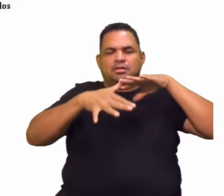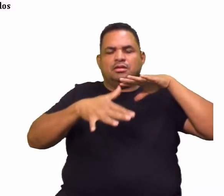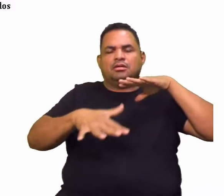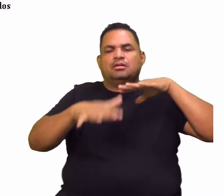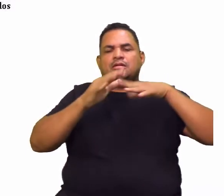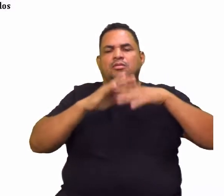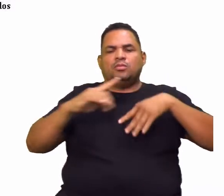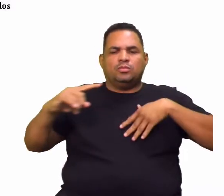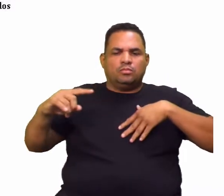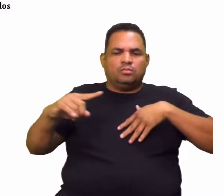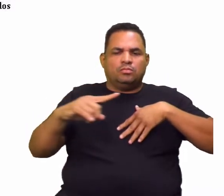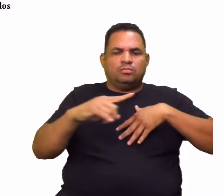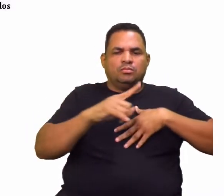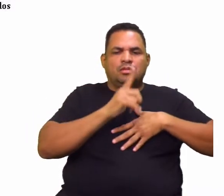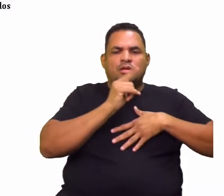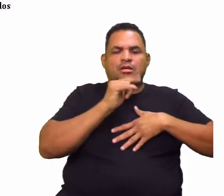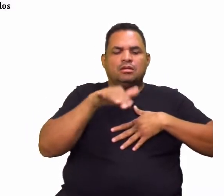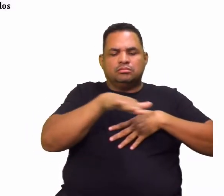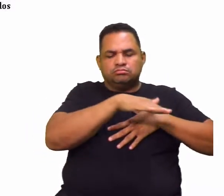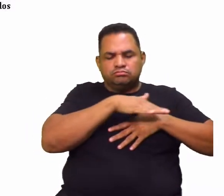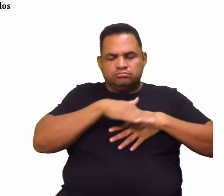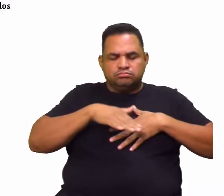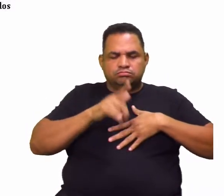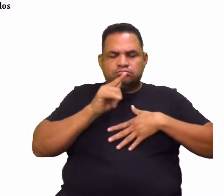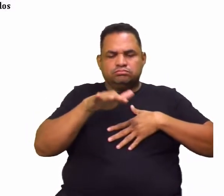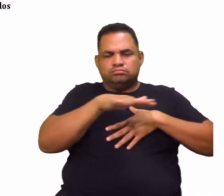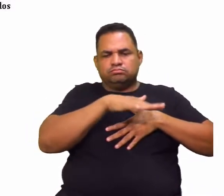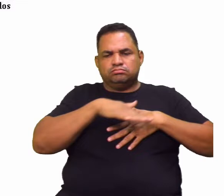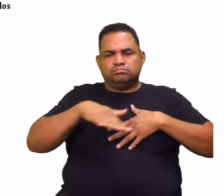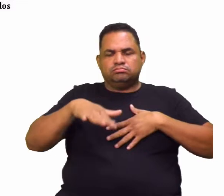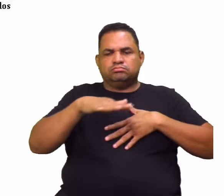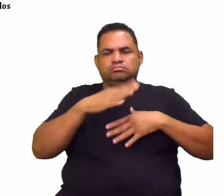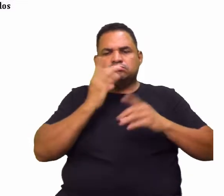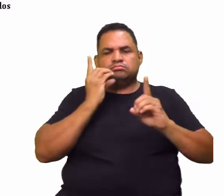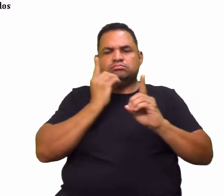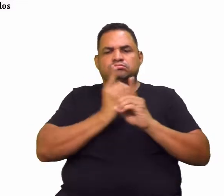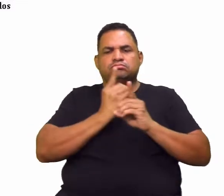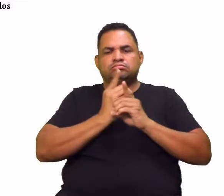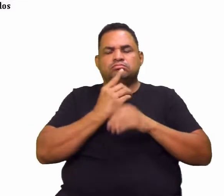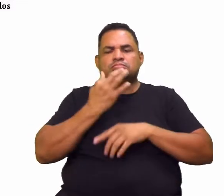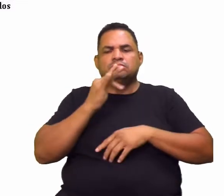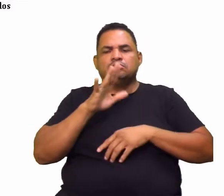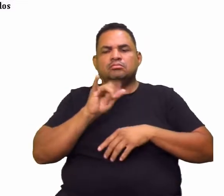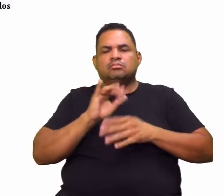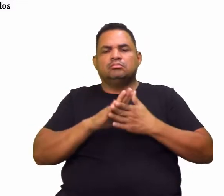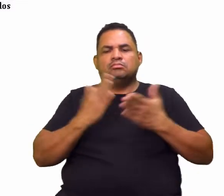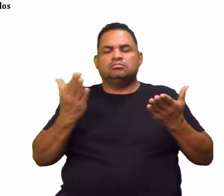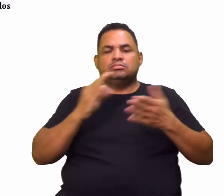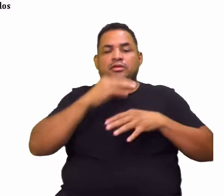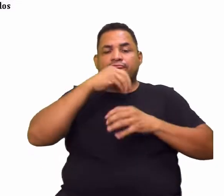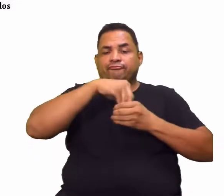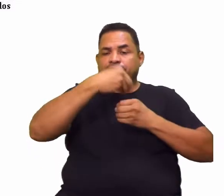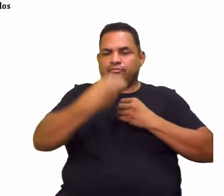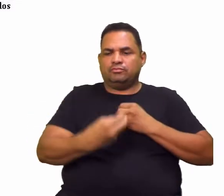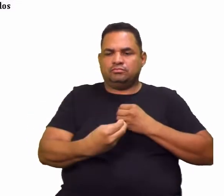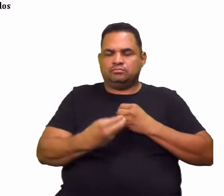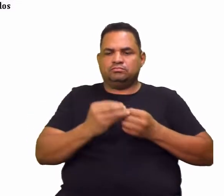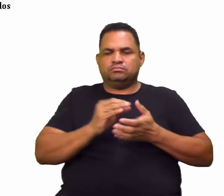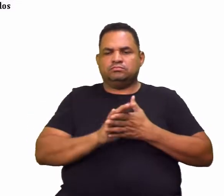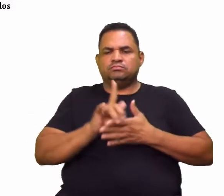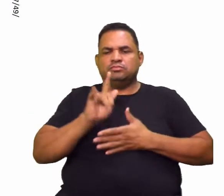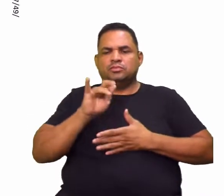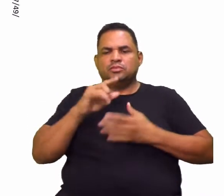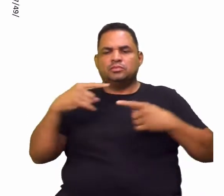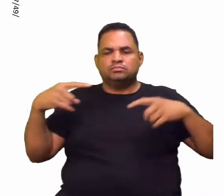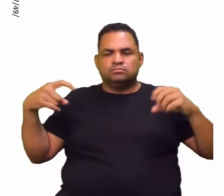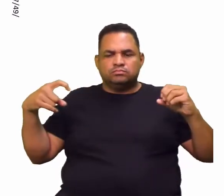na água, no meio onde eles estão. E aí esse encontro, essa fecundação vai ser externa. Os gametas se